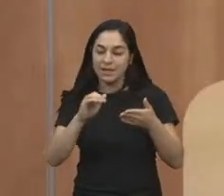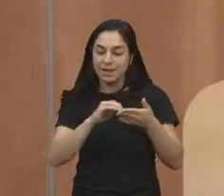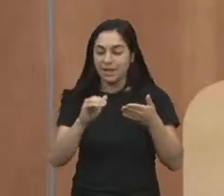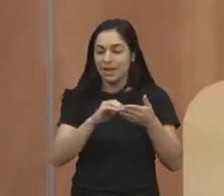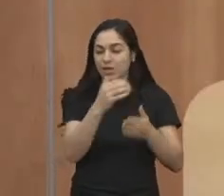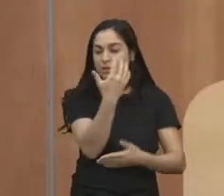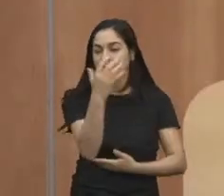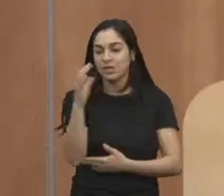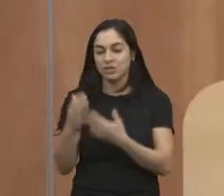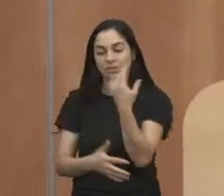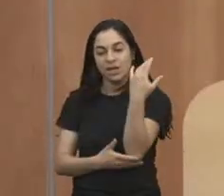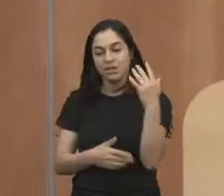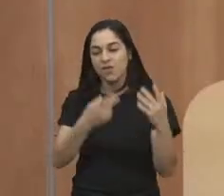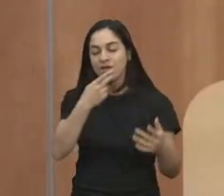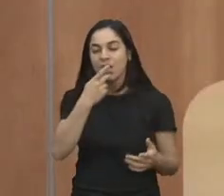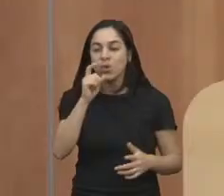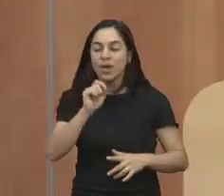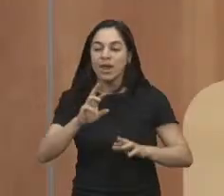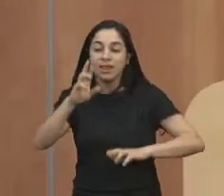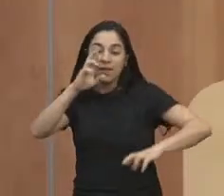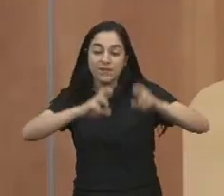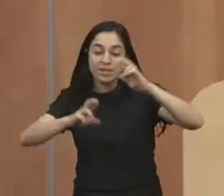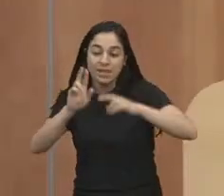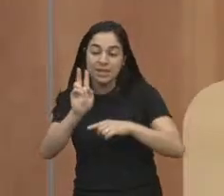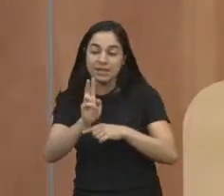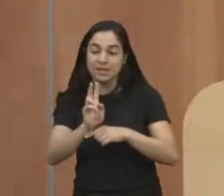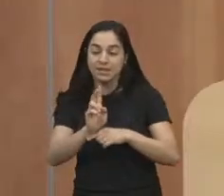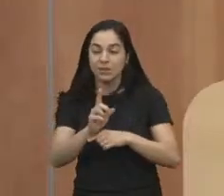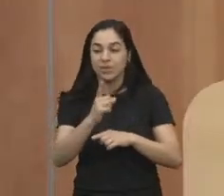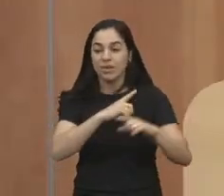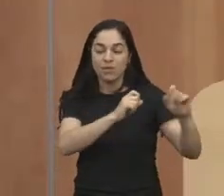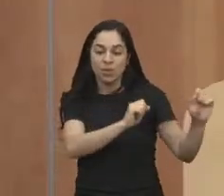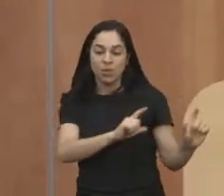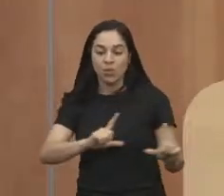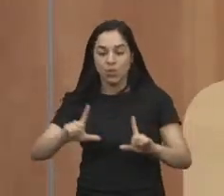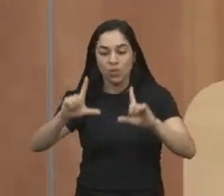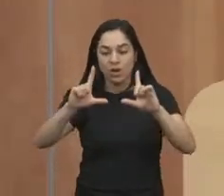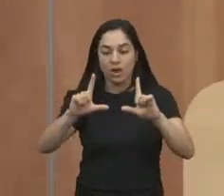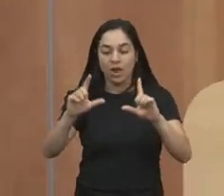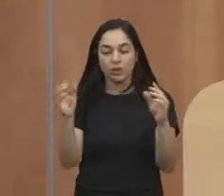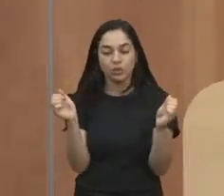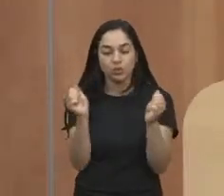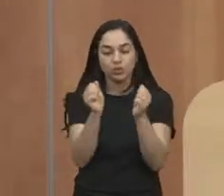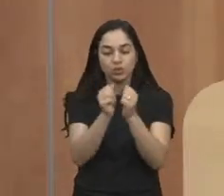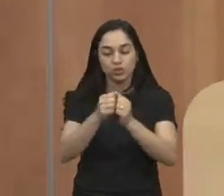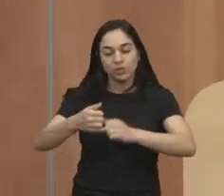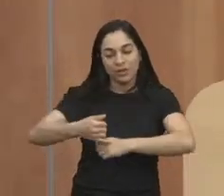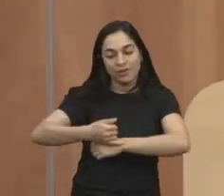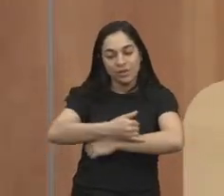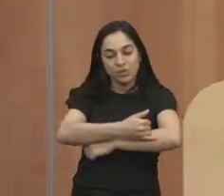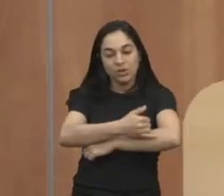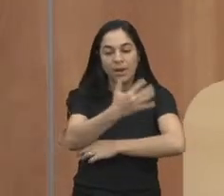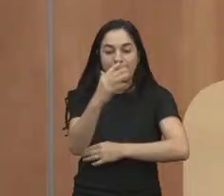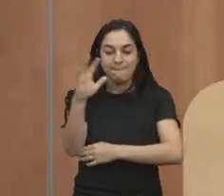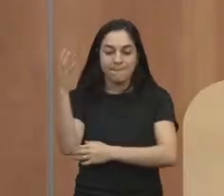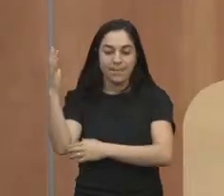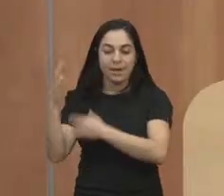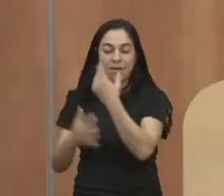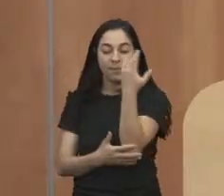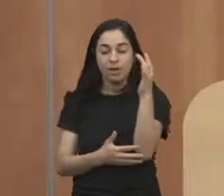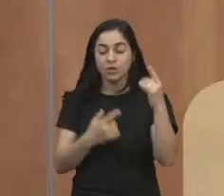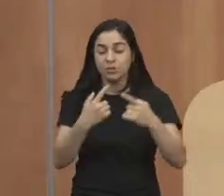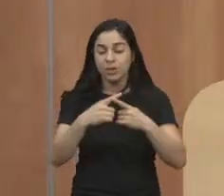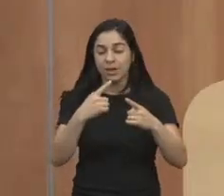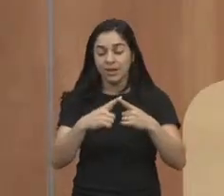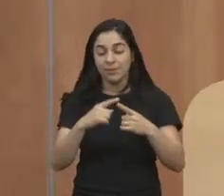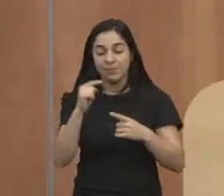um pouquinho sobre a fiscalização ambiental. Nós fizemos um slide unificado entre infraestrutura e meio ambiente, pois esse assunto é um